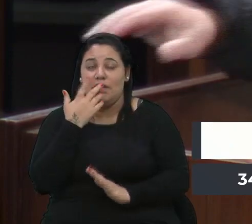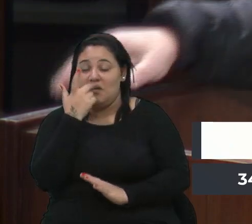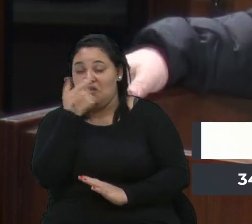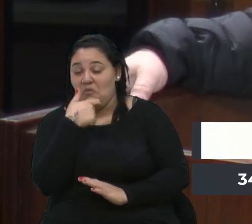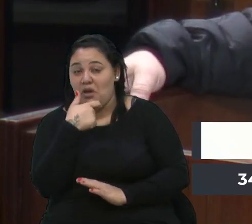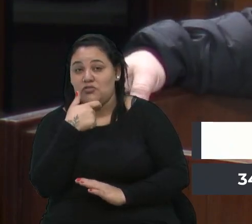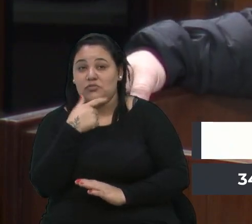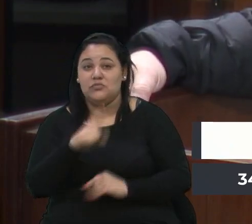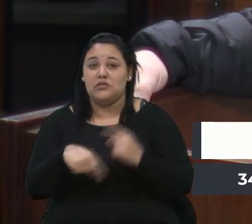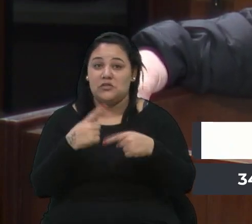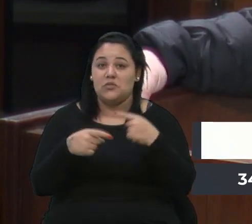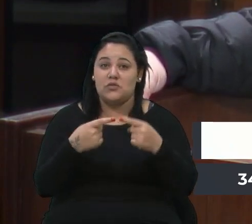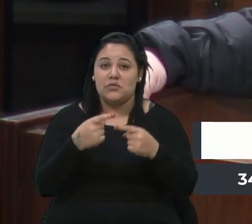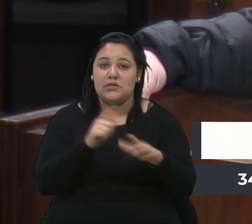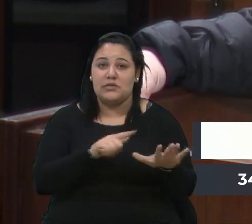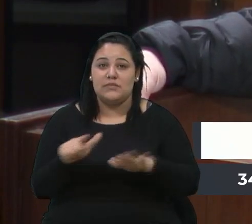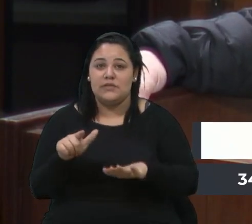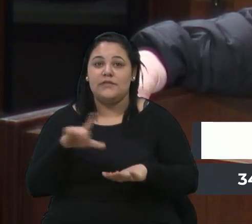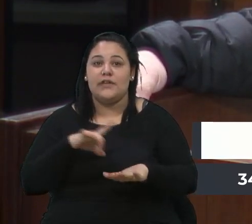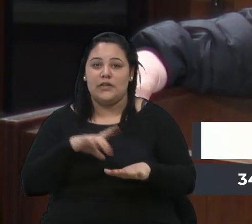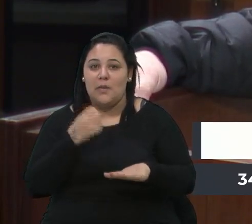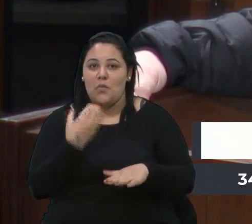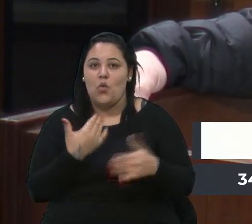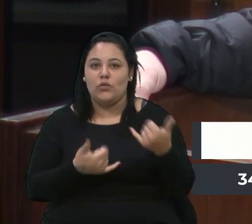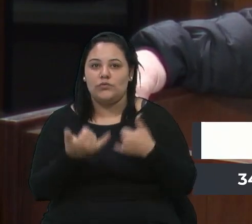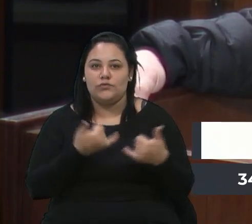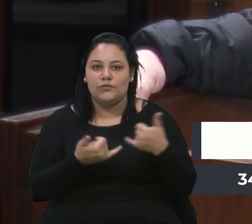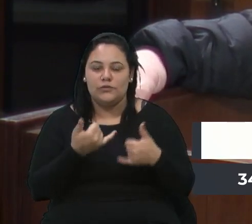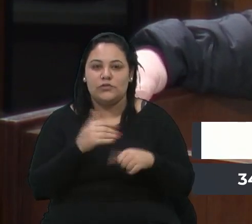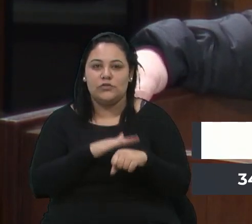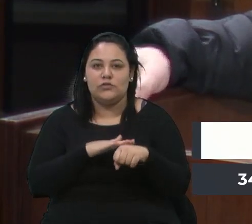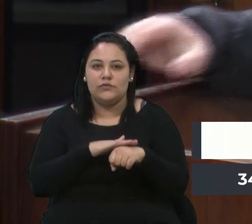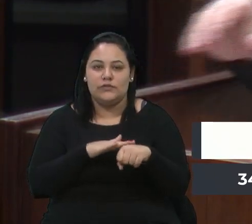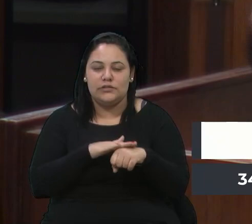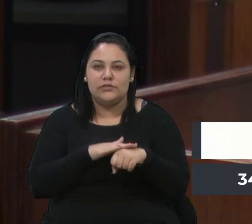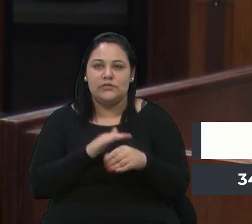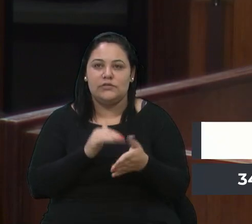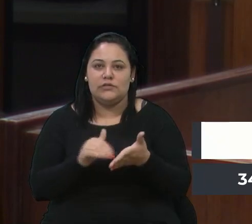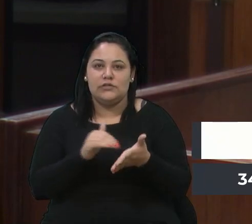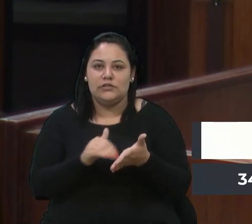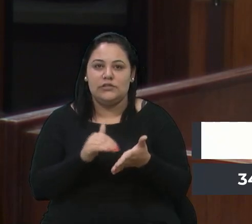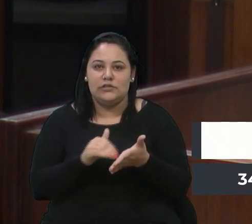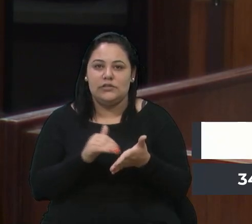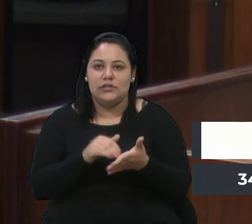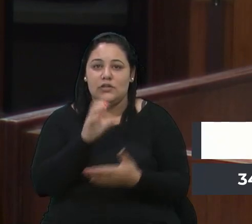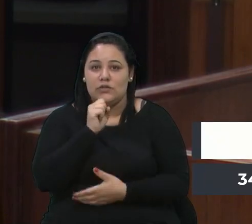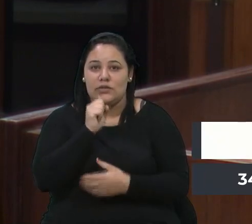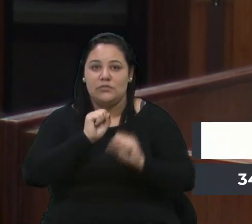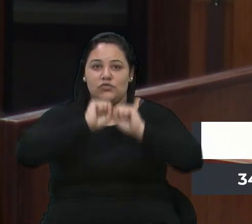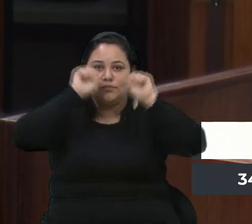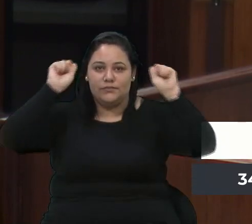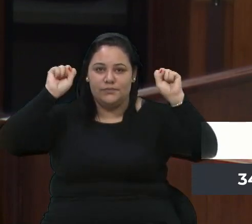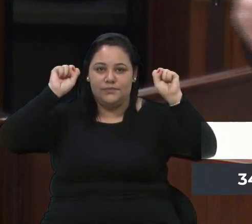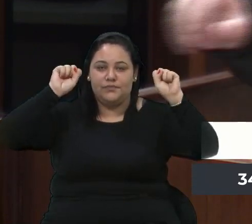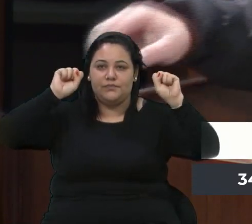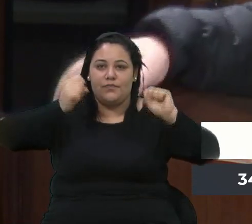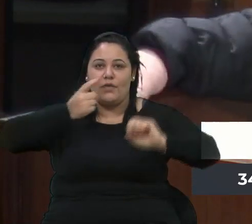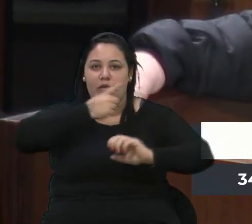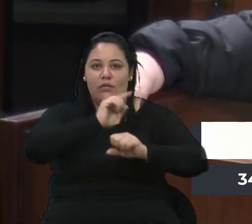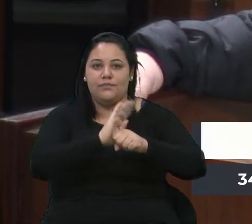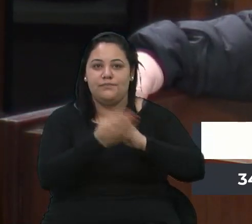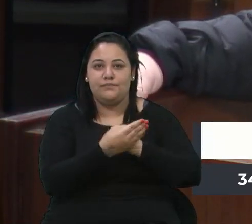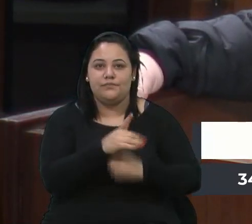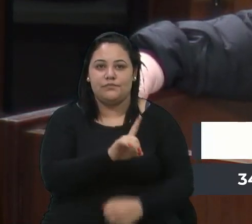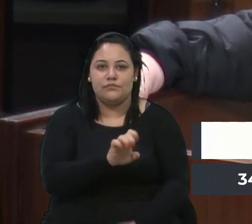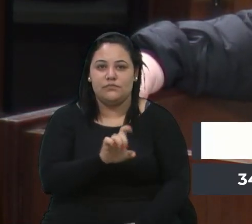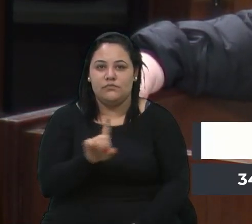vai ter boas notícias, conversando com a secretária no sábado de manhã, lá no Desorze.